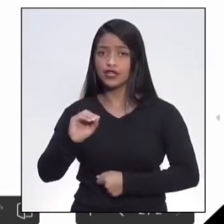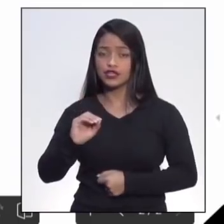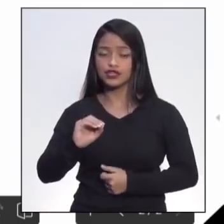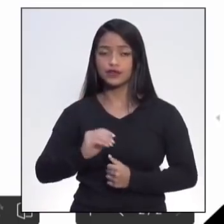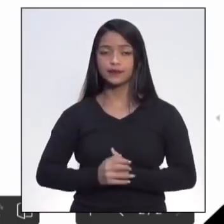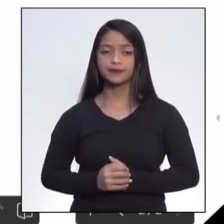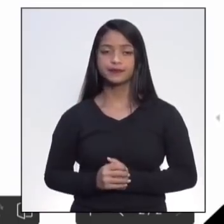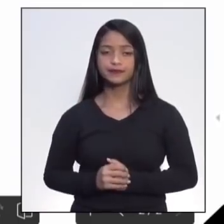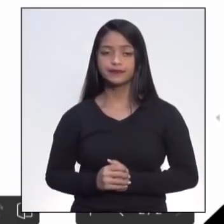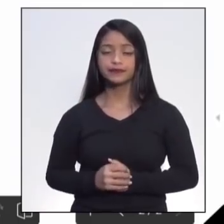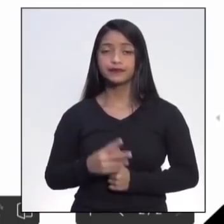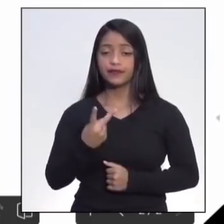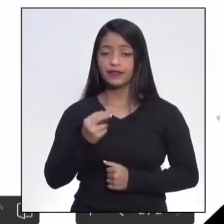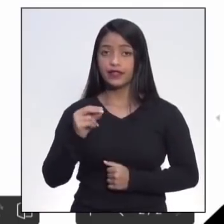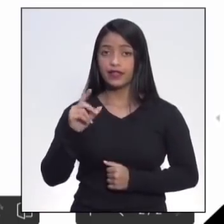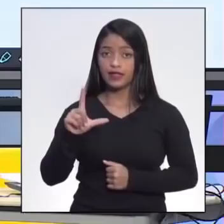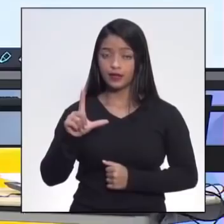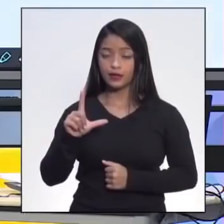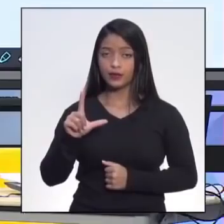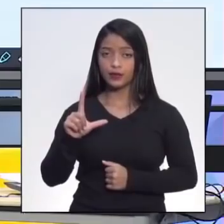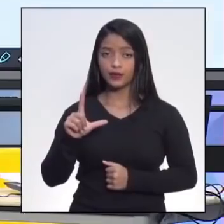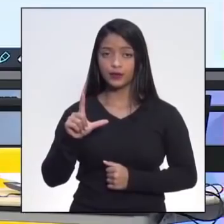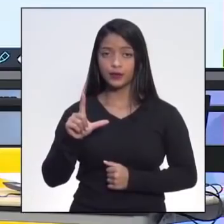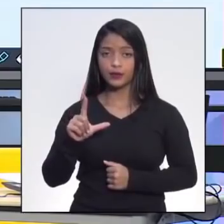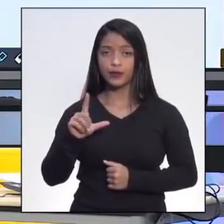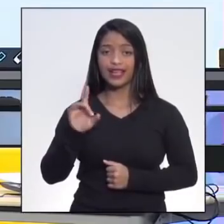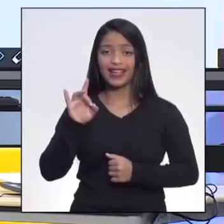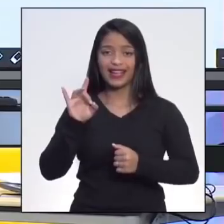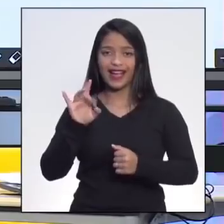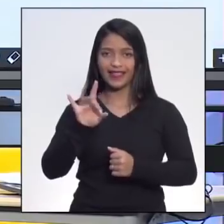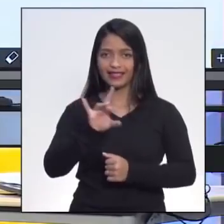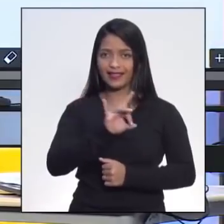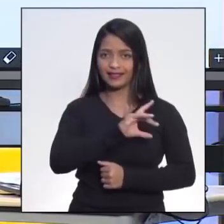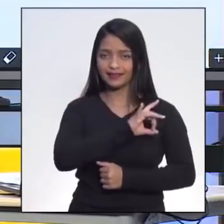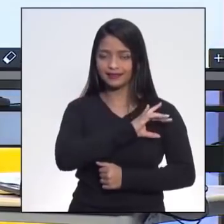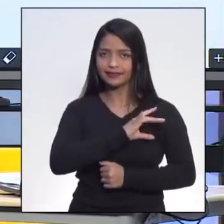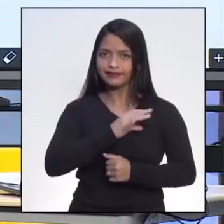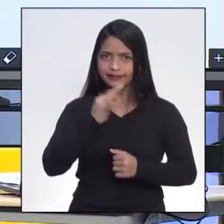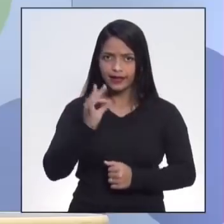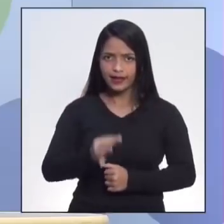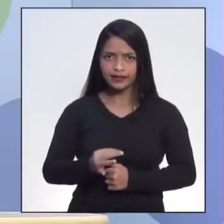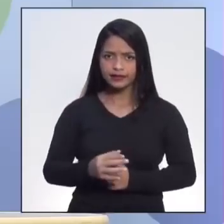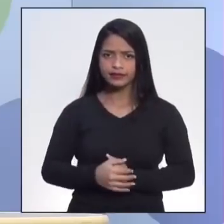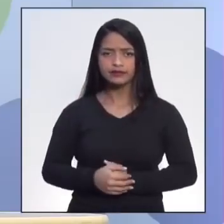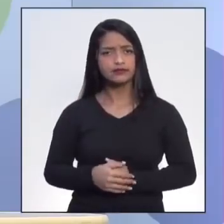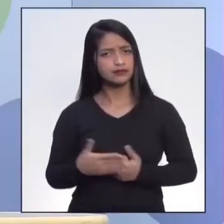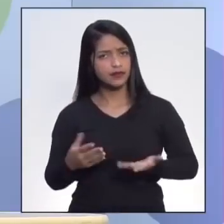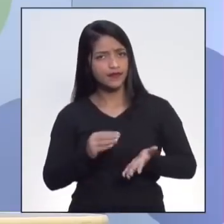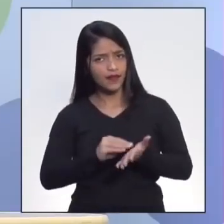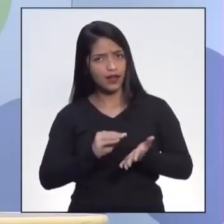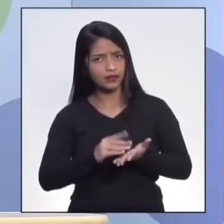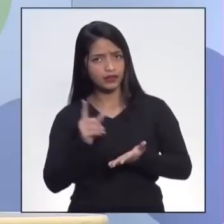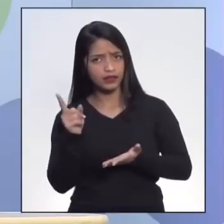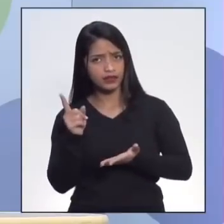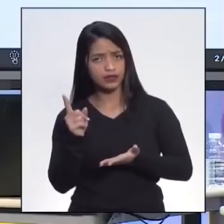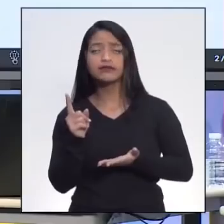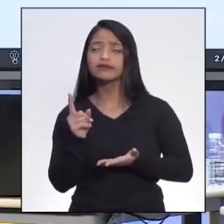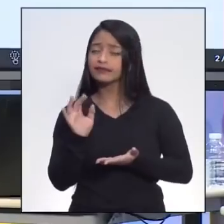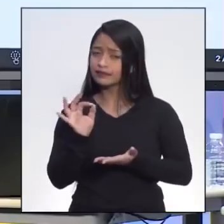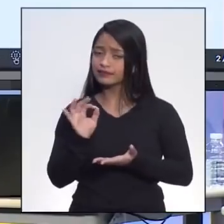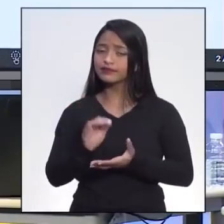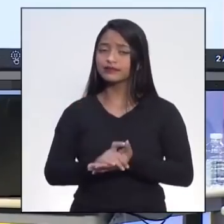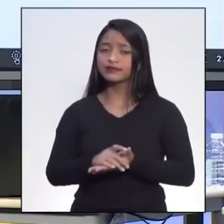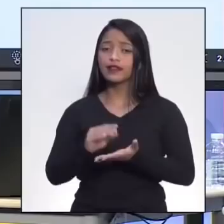20 litros em cada parte, correto? Então é o que falta, né, Ale? Exatamente. Que